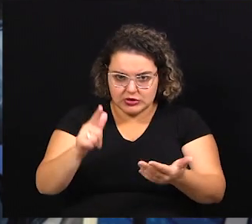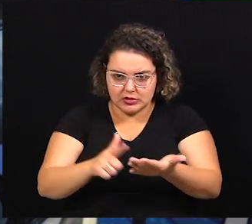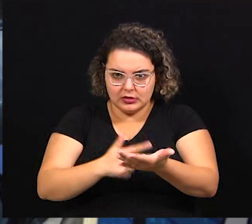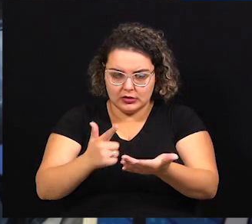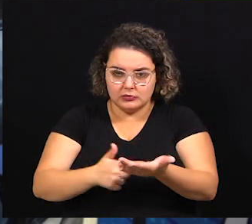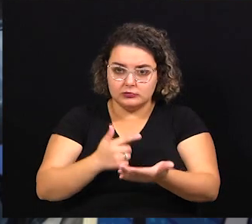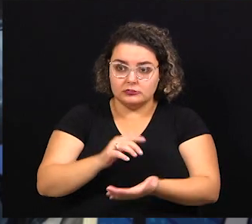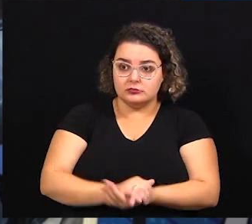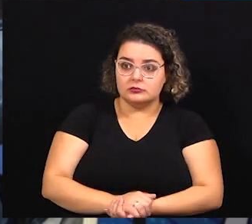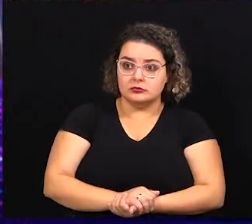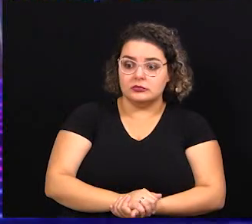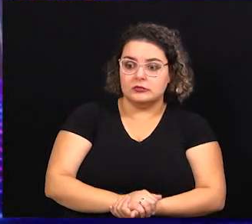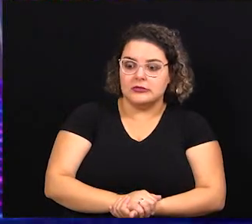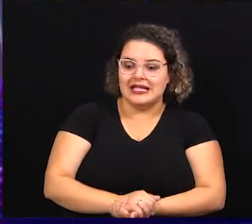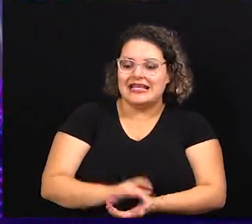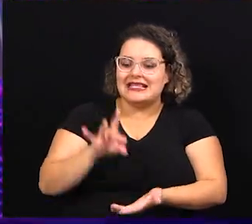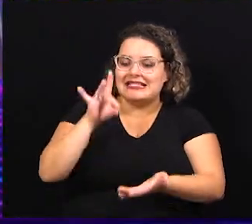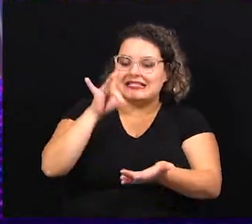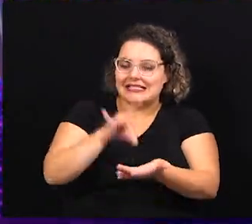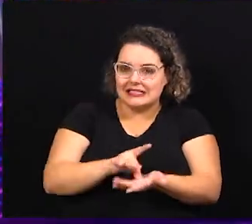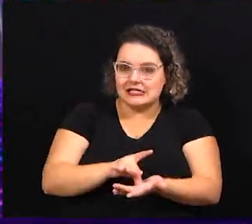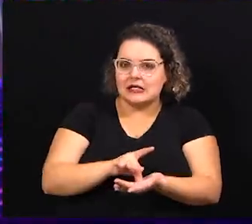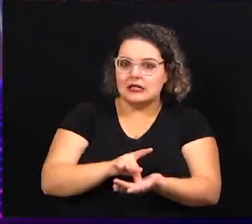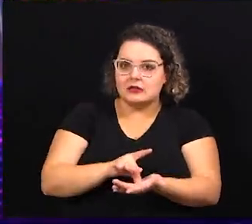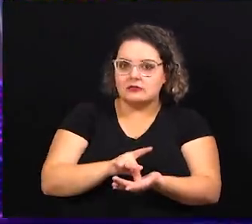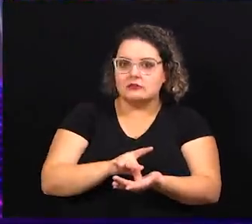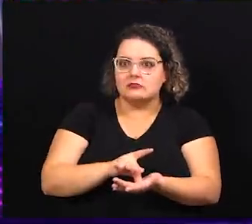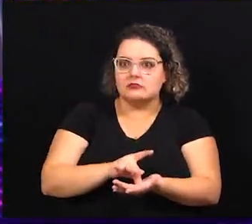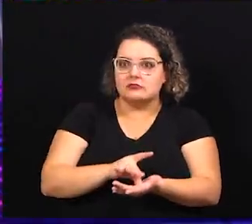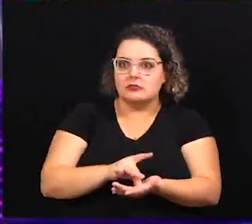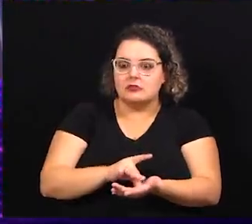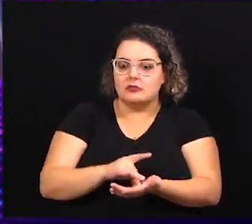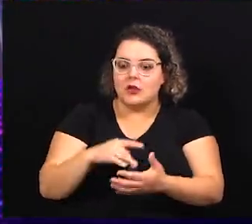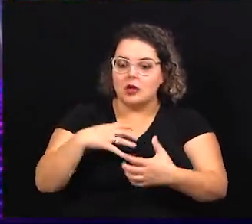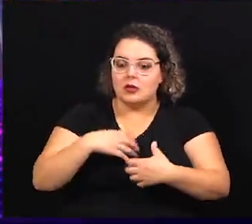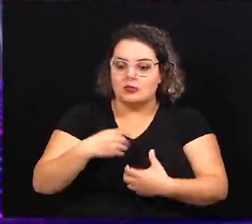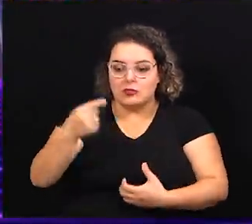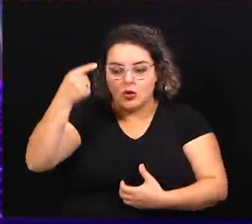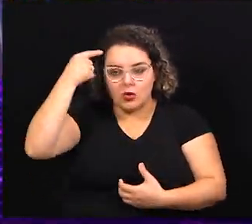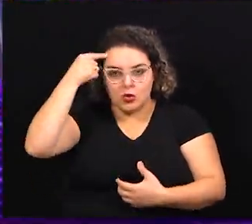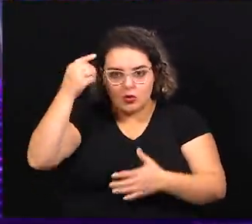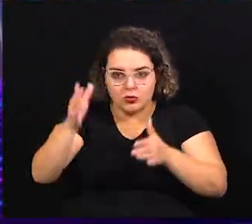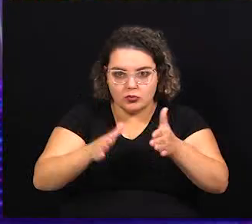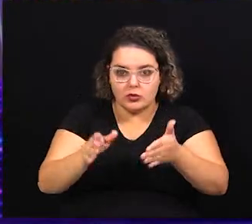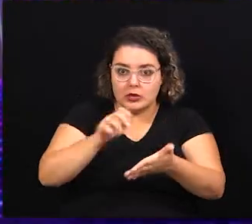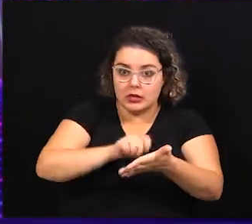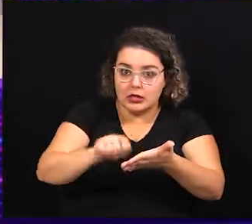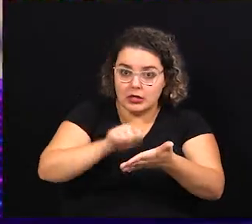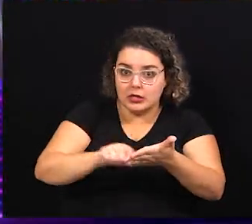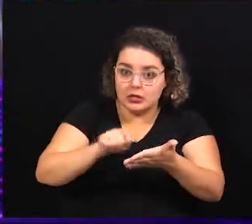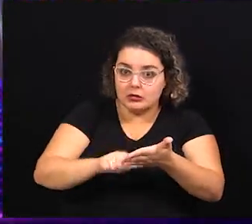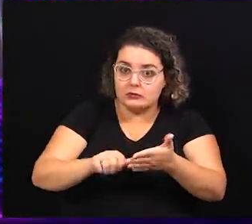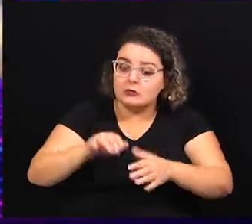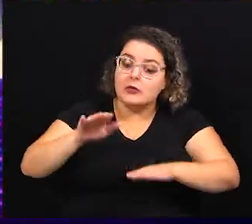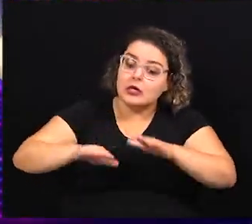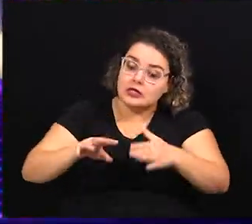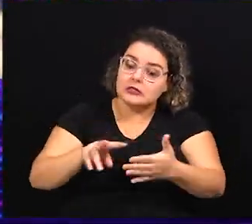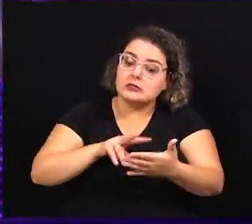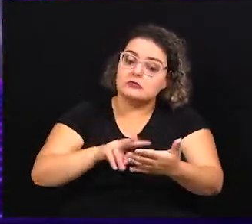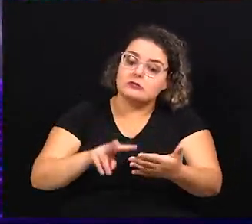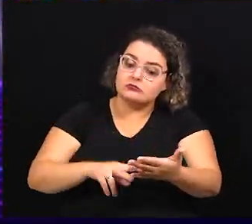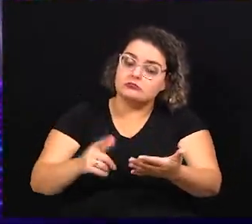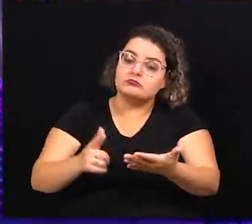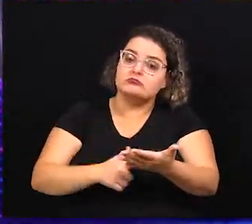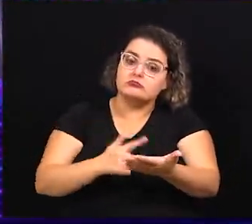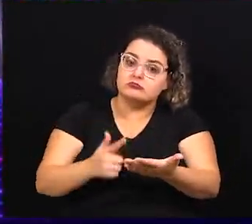alguma coisa? Olha, sendo completamente sincero, pelo estado de mente que eu estava quando eu escrevi,